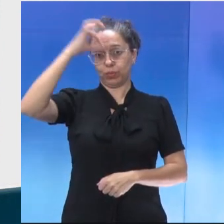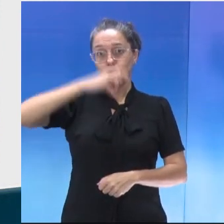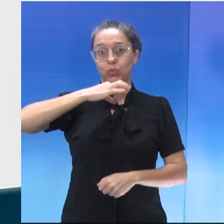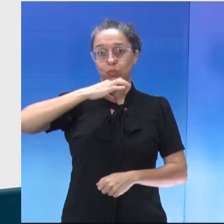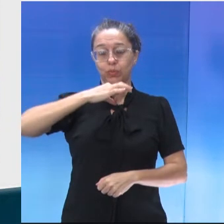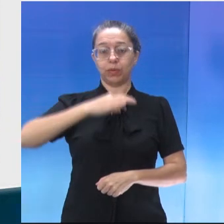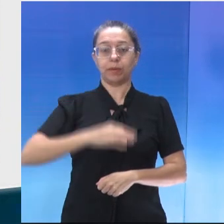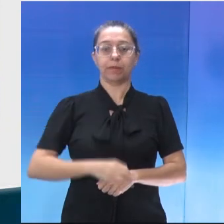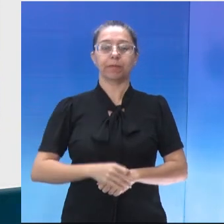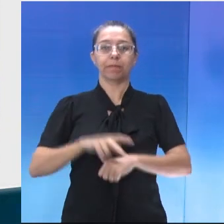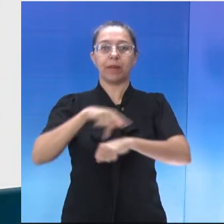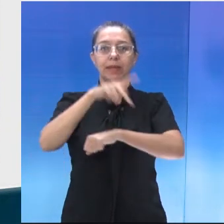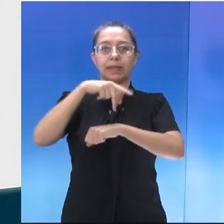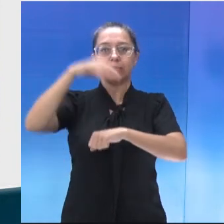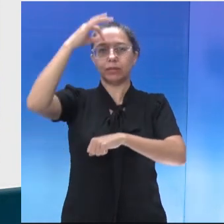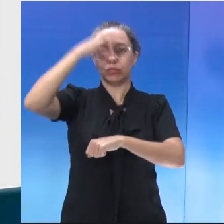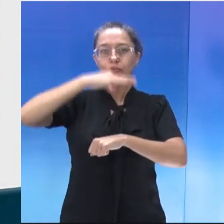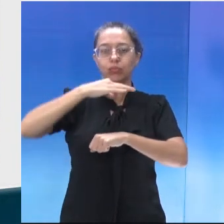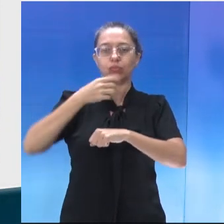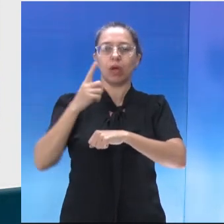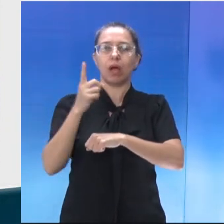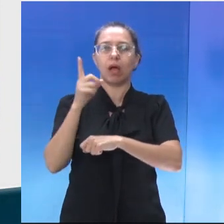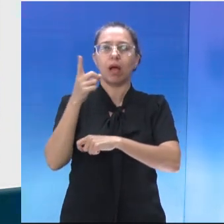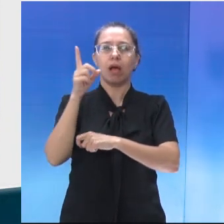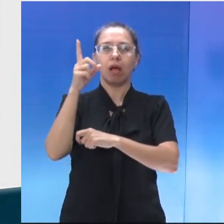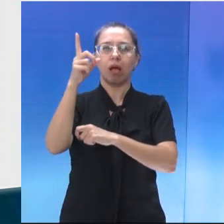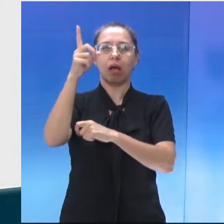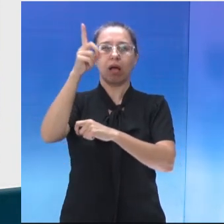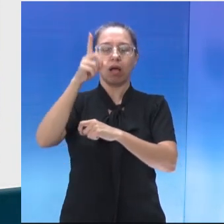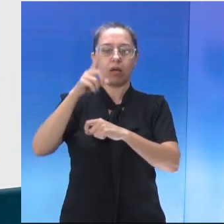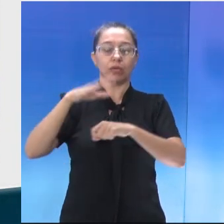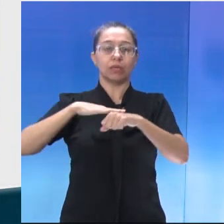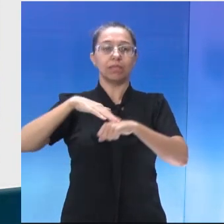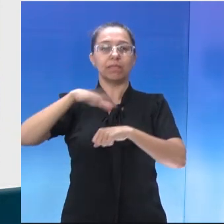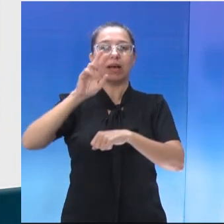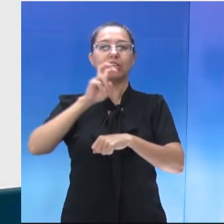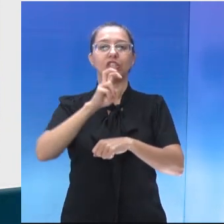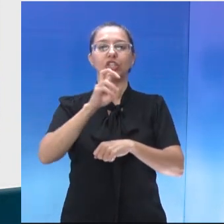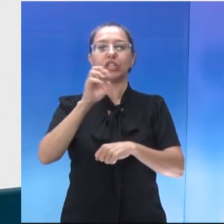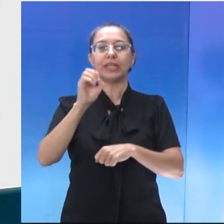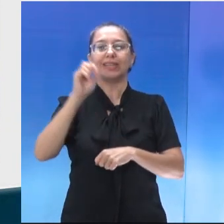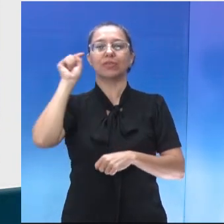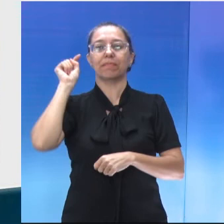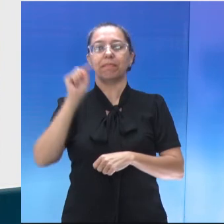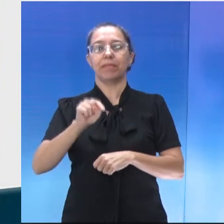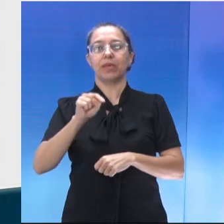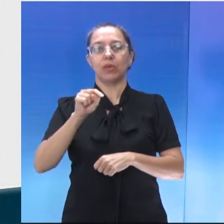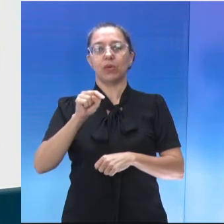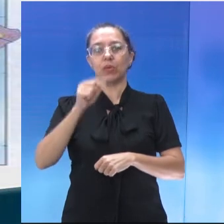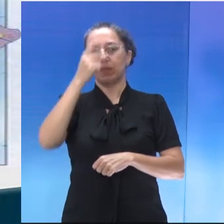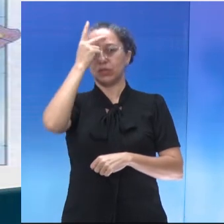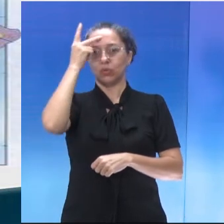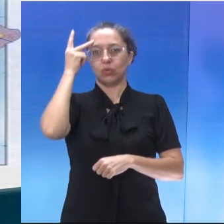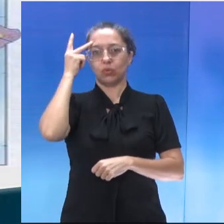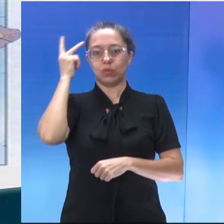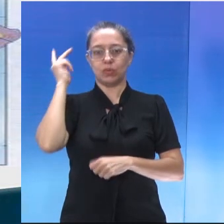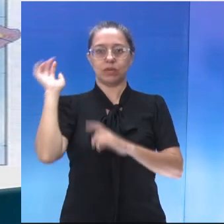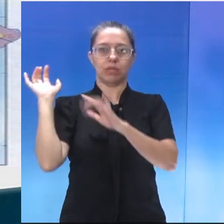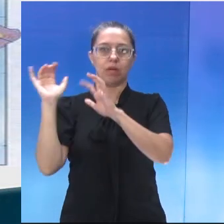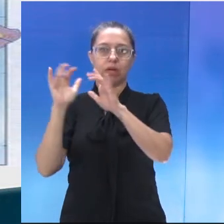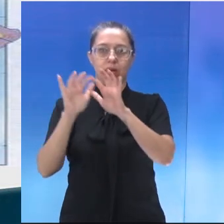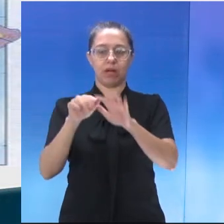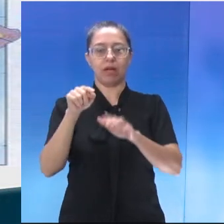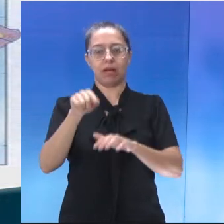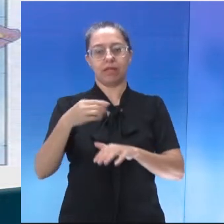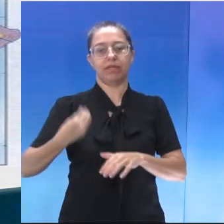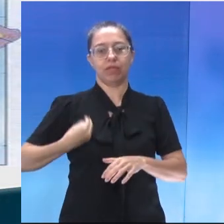em cima, não sei quantos mil metros, né? É uma cidade, gente, que tinha mais de 500 mil habitantes. Vamos